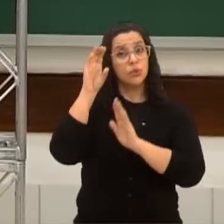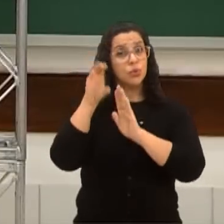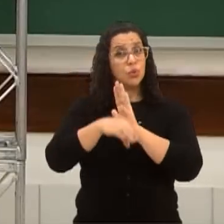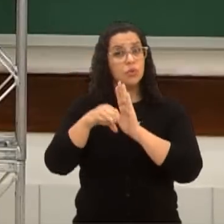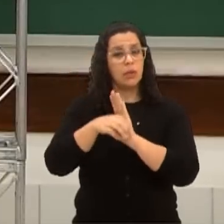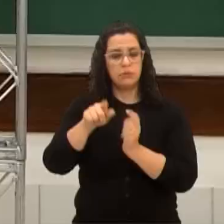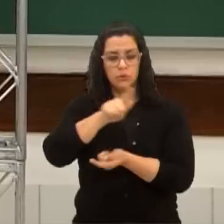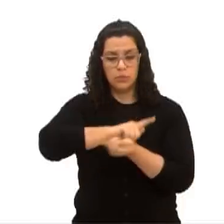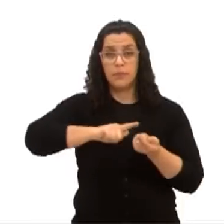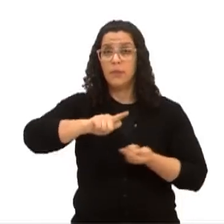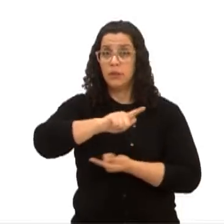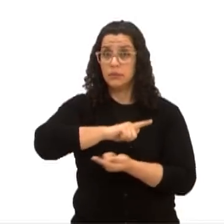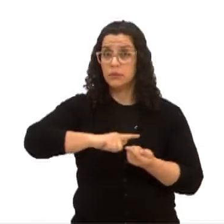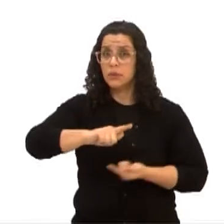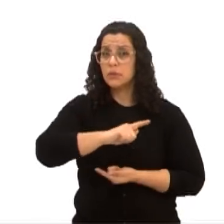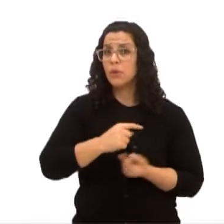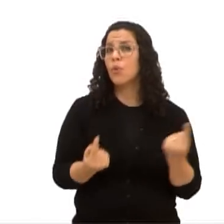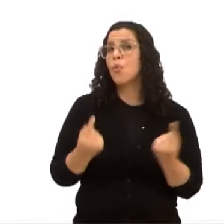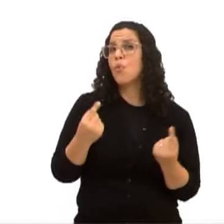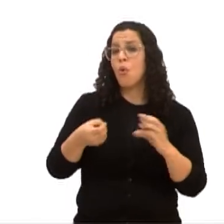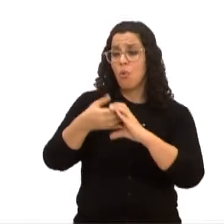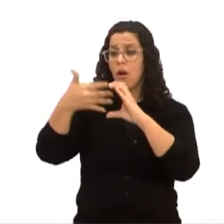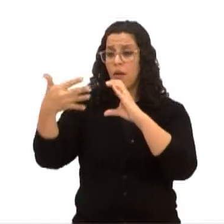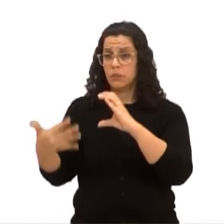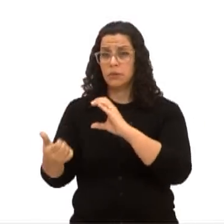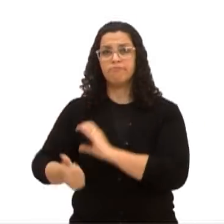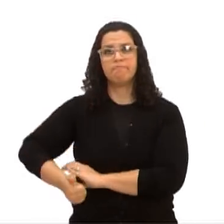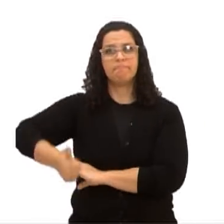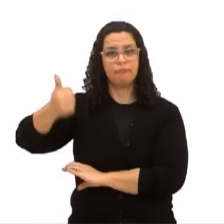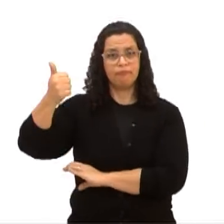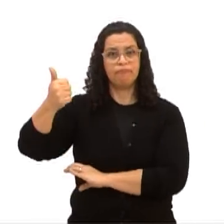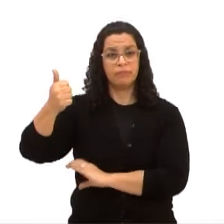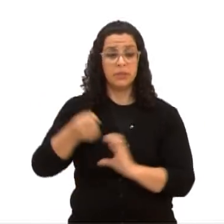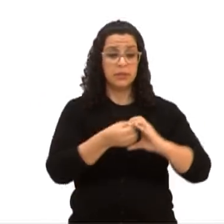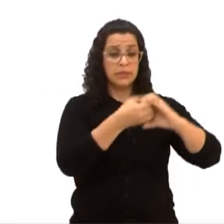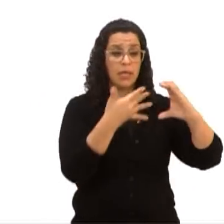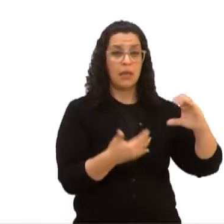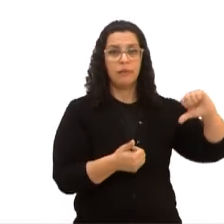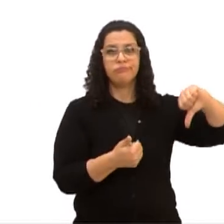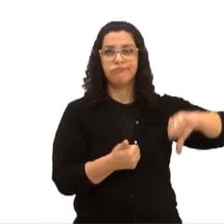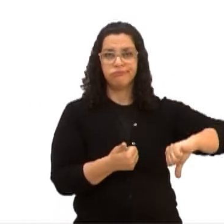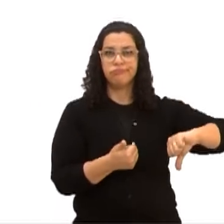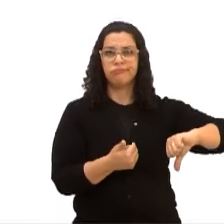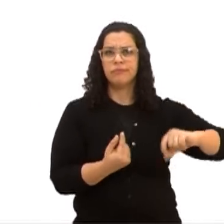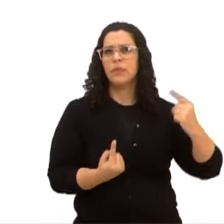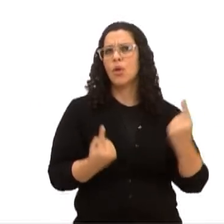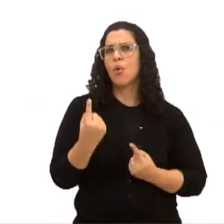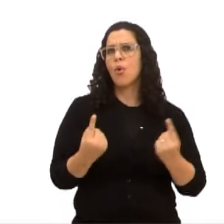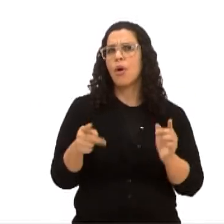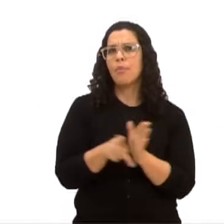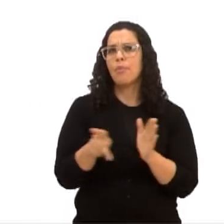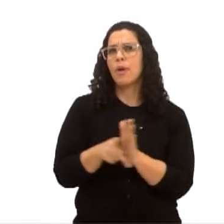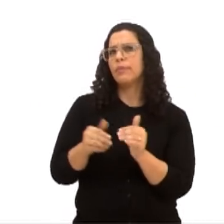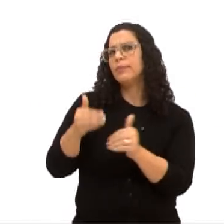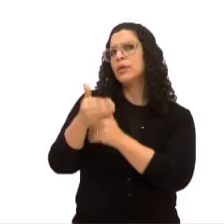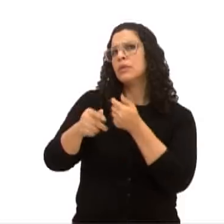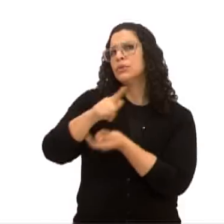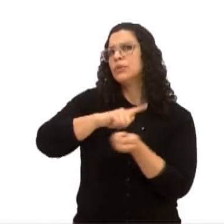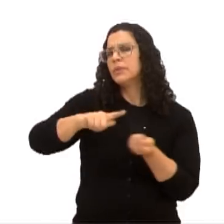de globalização, quais seriam as características positivas e as características negativas desse